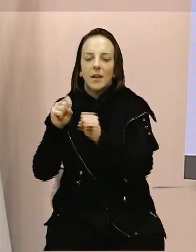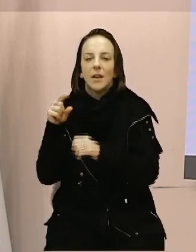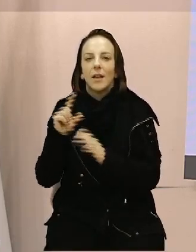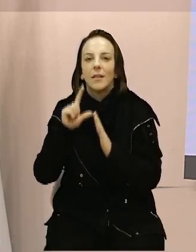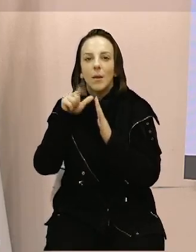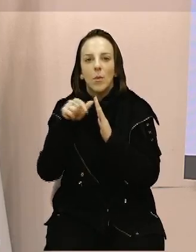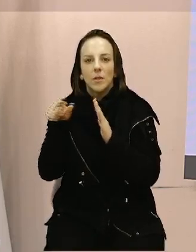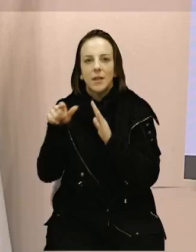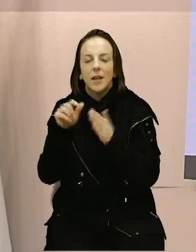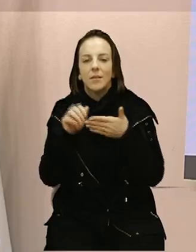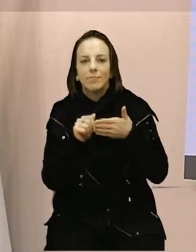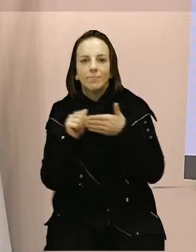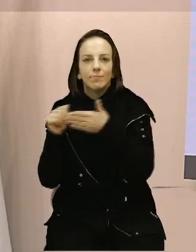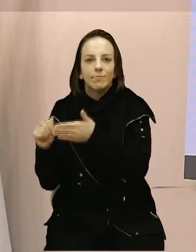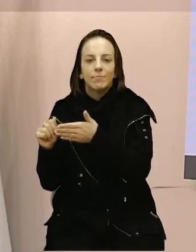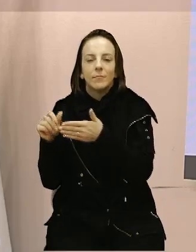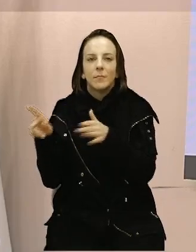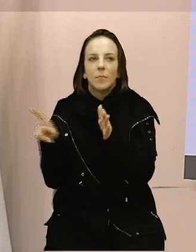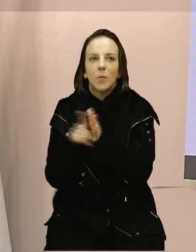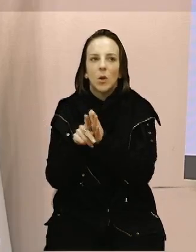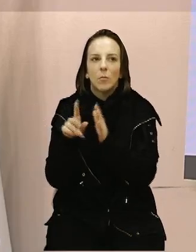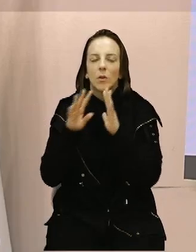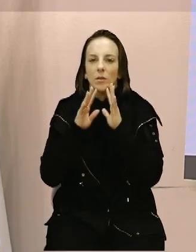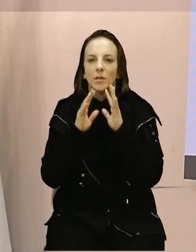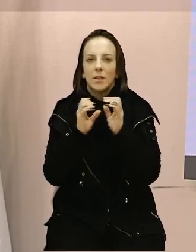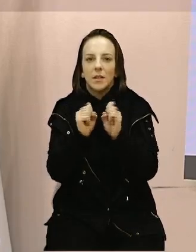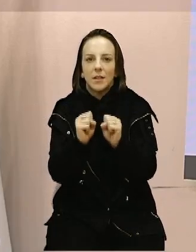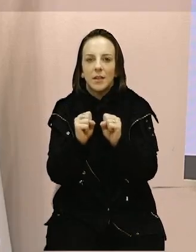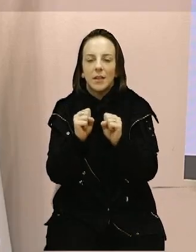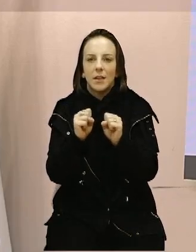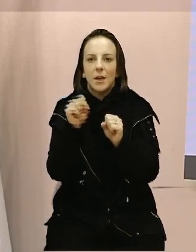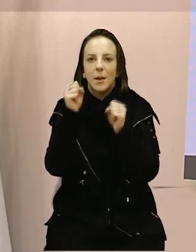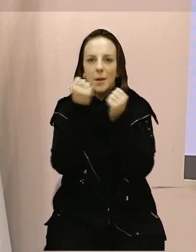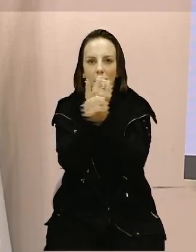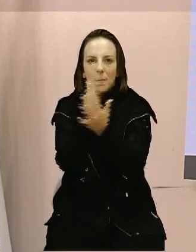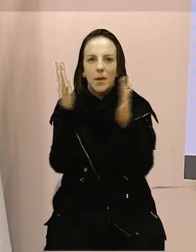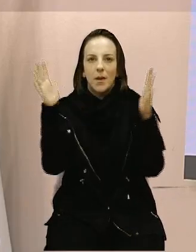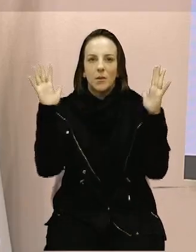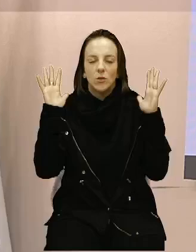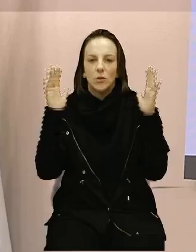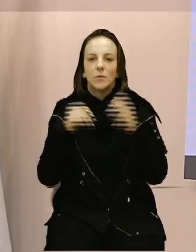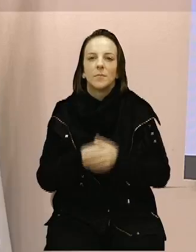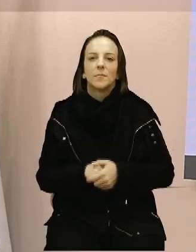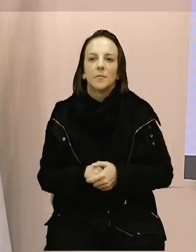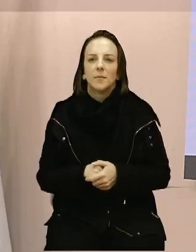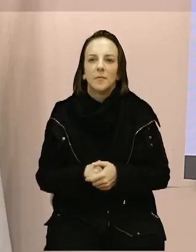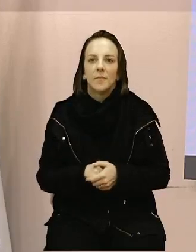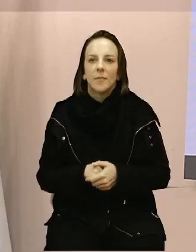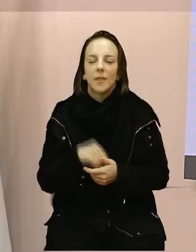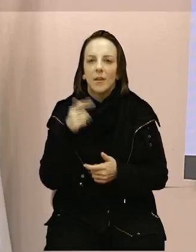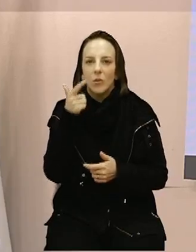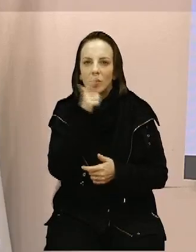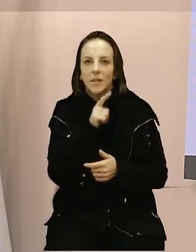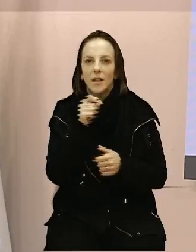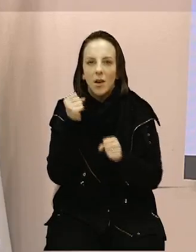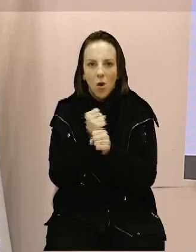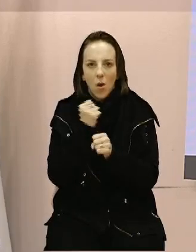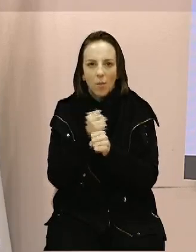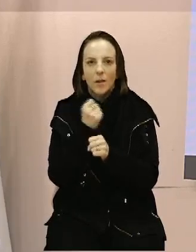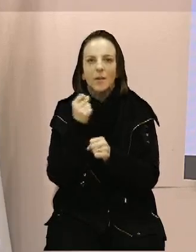um encaminhamento para a Secretaria do Meio Ambiente, né, para que essa obra fosse